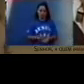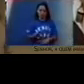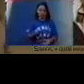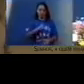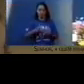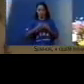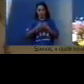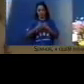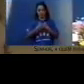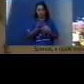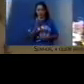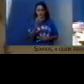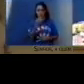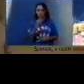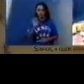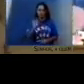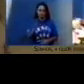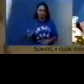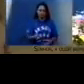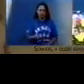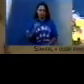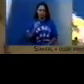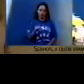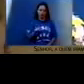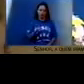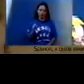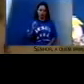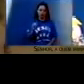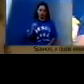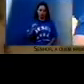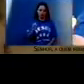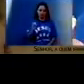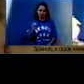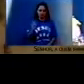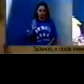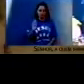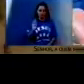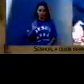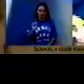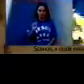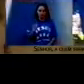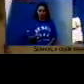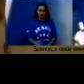comendo as moscas, aquilo que sobra. Mosca é um bicho que nasce perto do esterco,